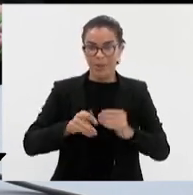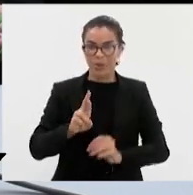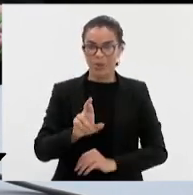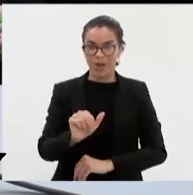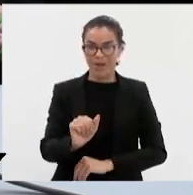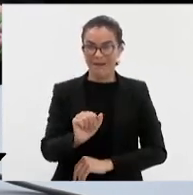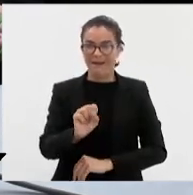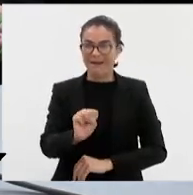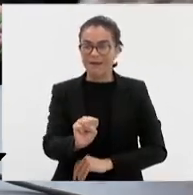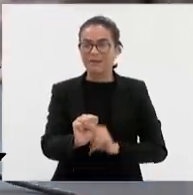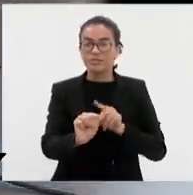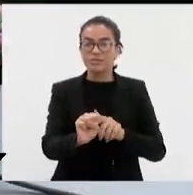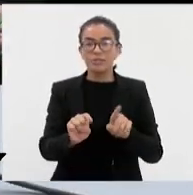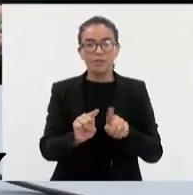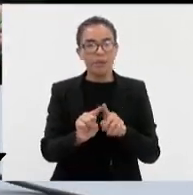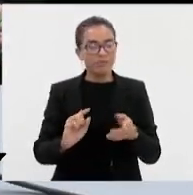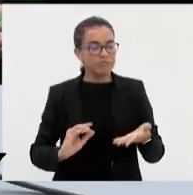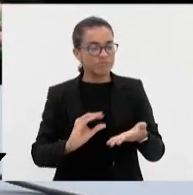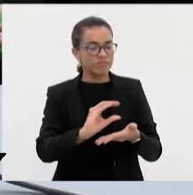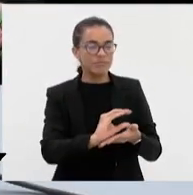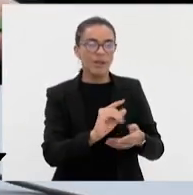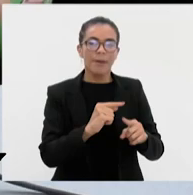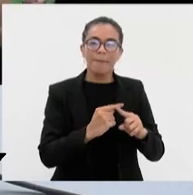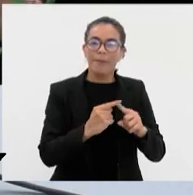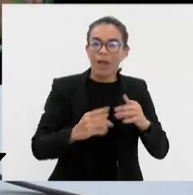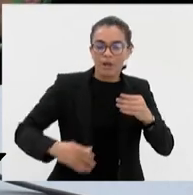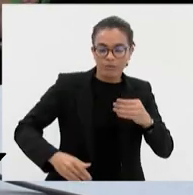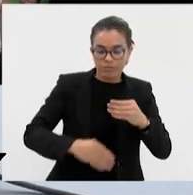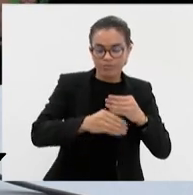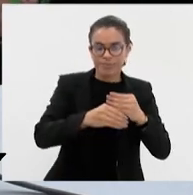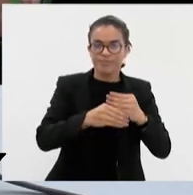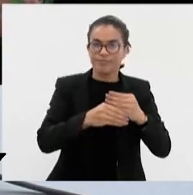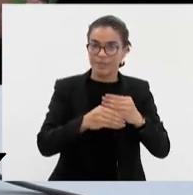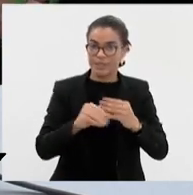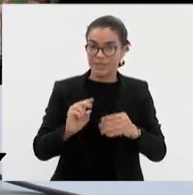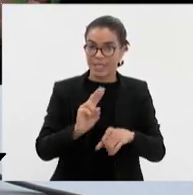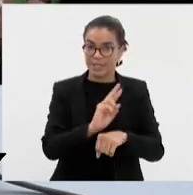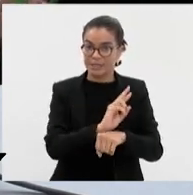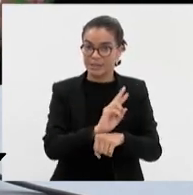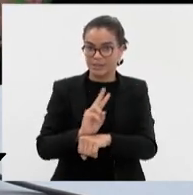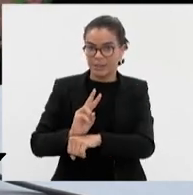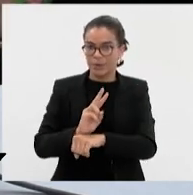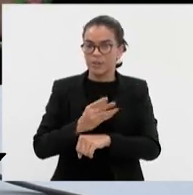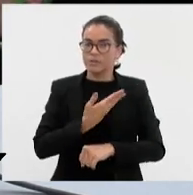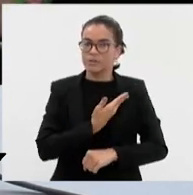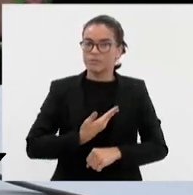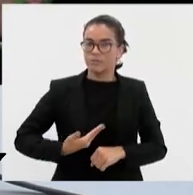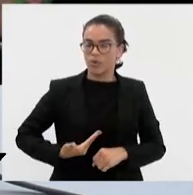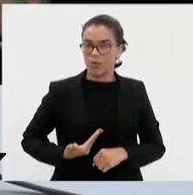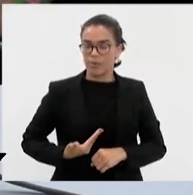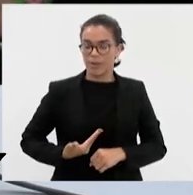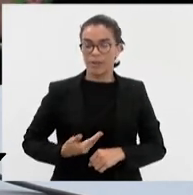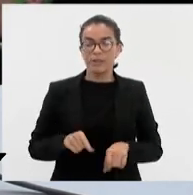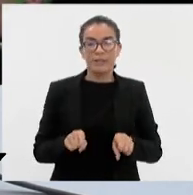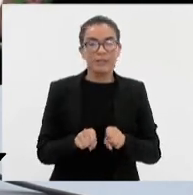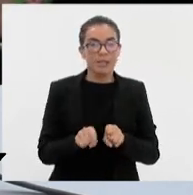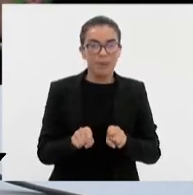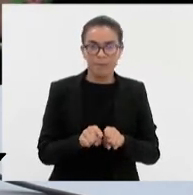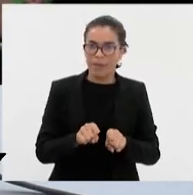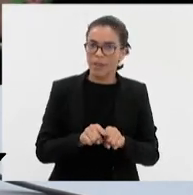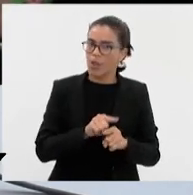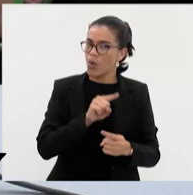criado e destinado para o incremento da segurança pública, e não para que